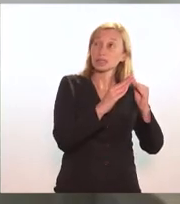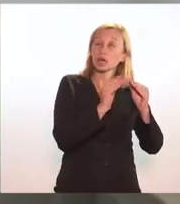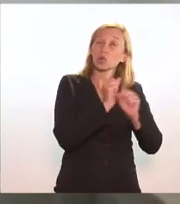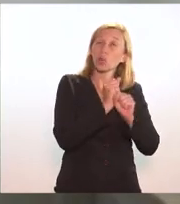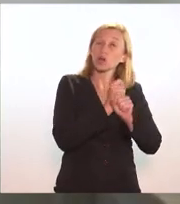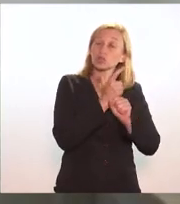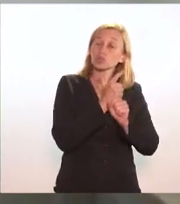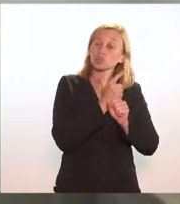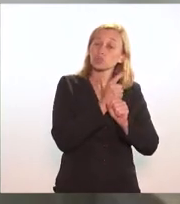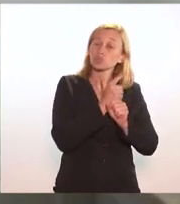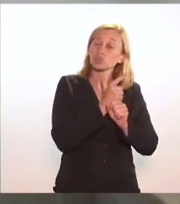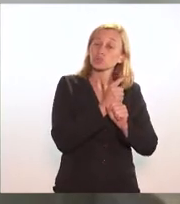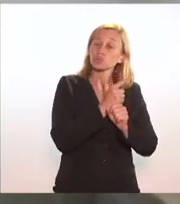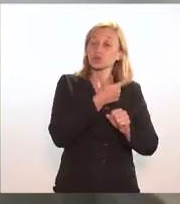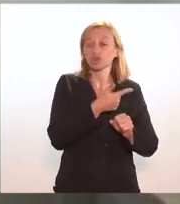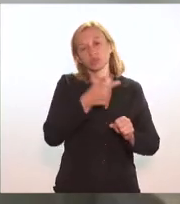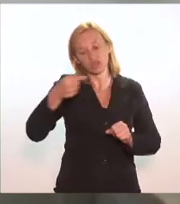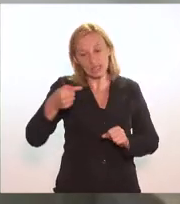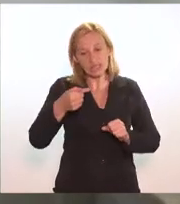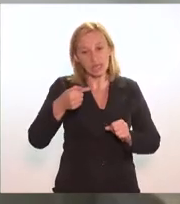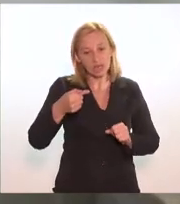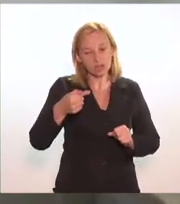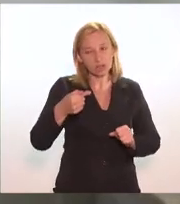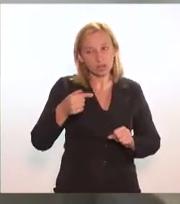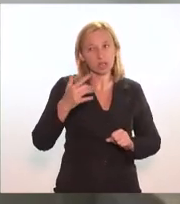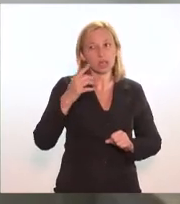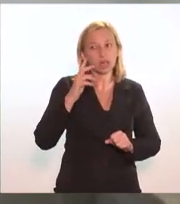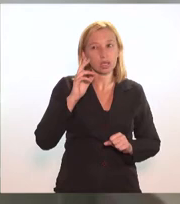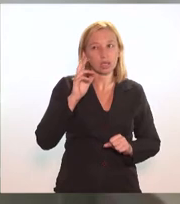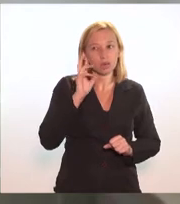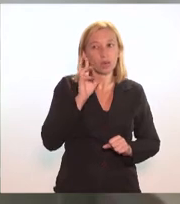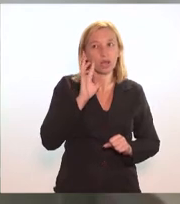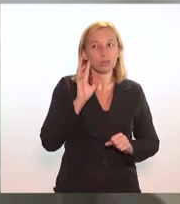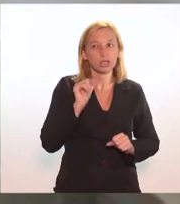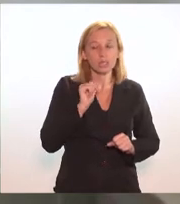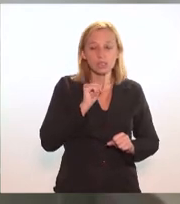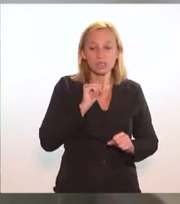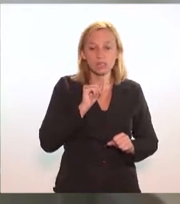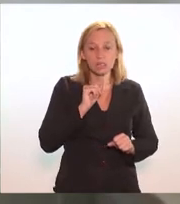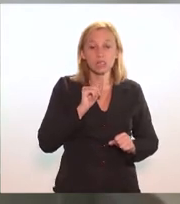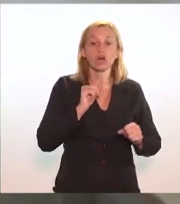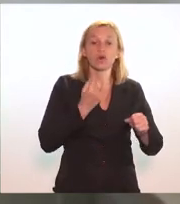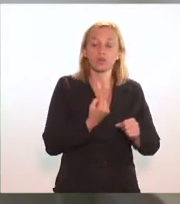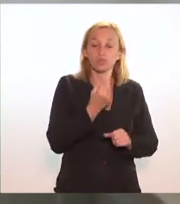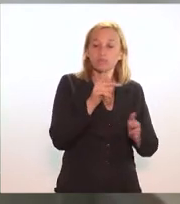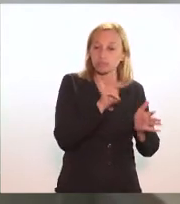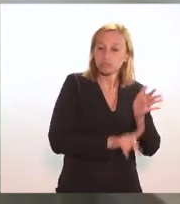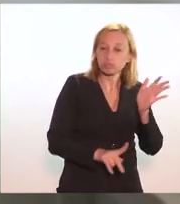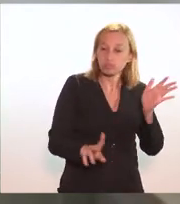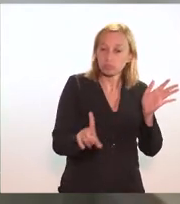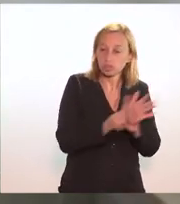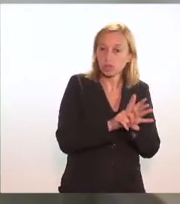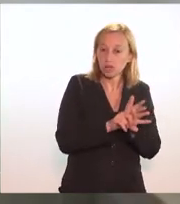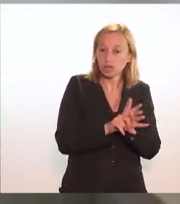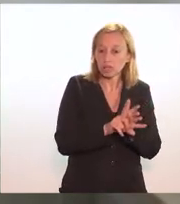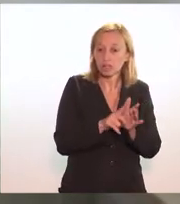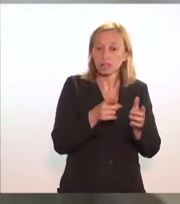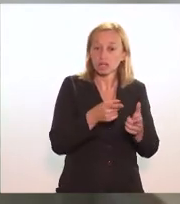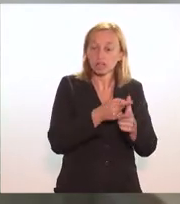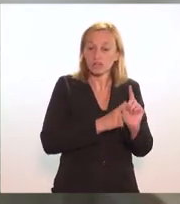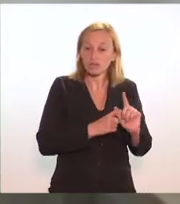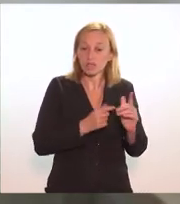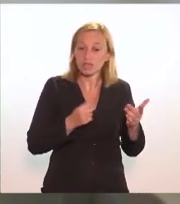de 2017, salvo de memória, um projeto de lei, né, do devedor quanto